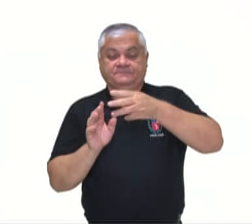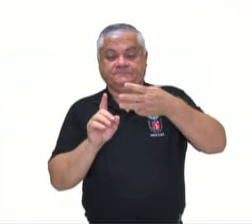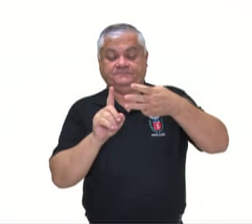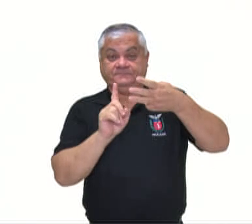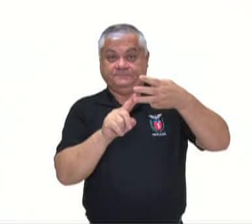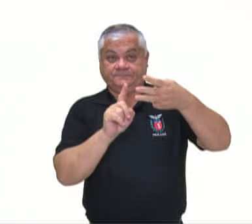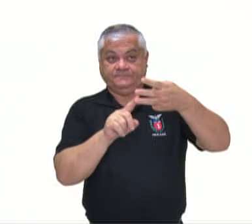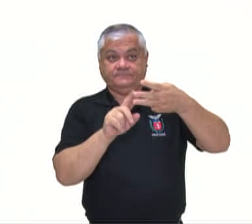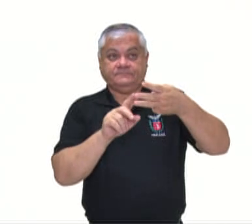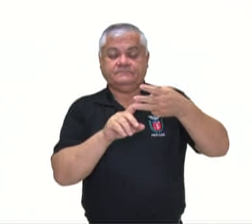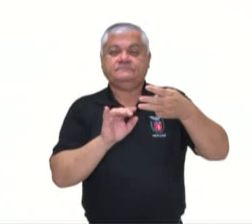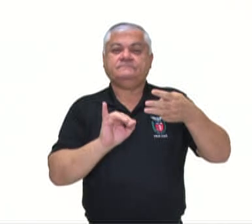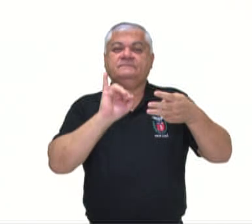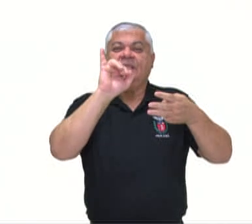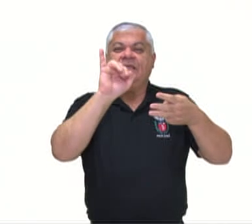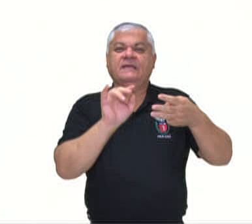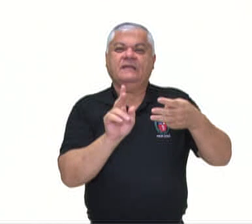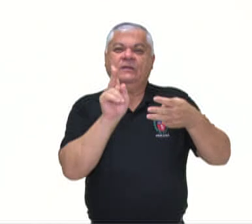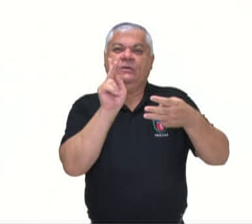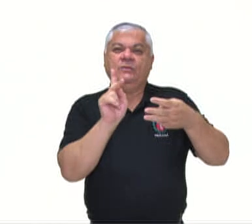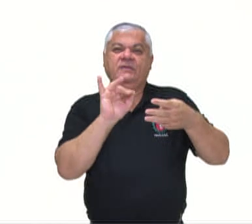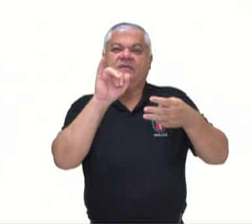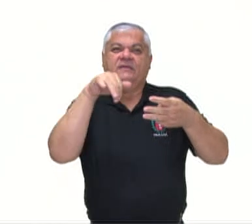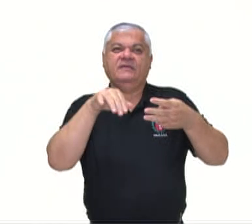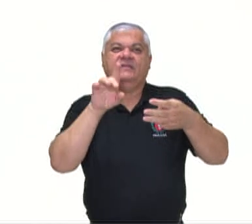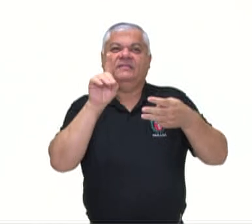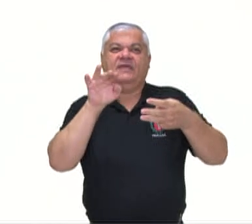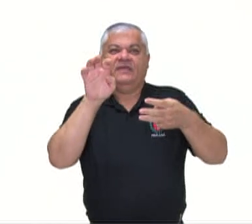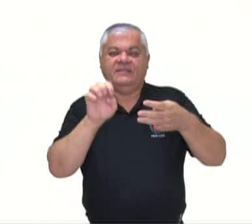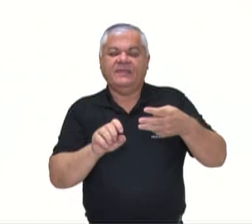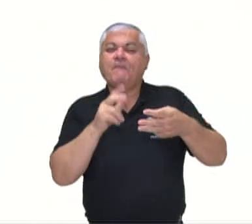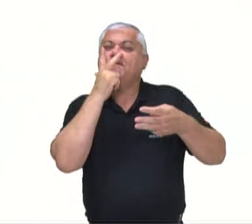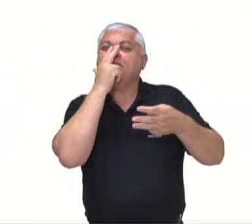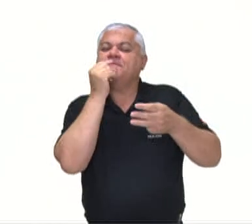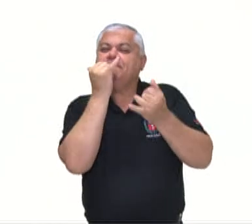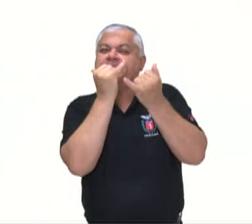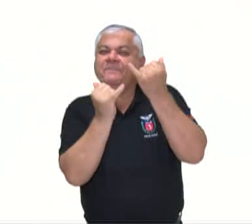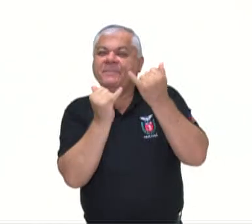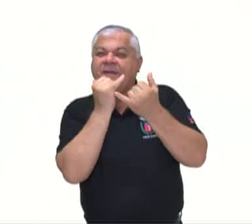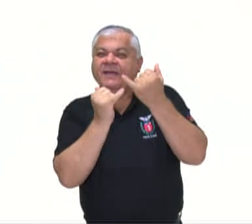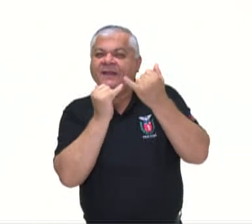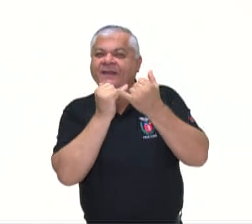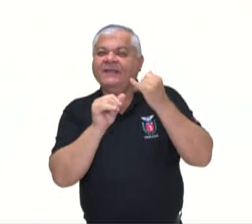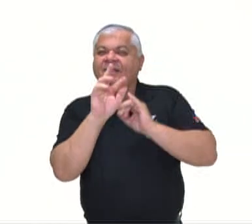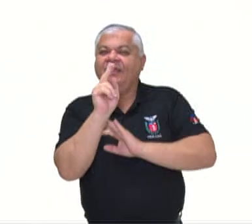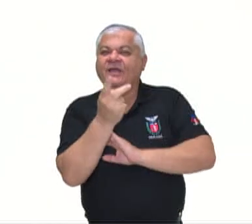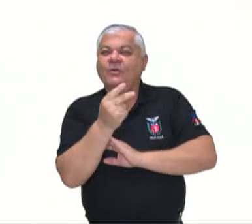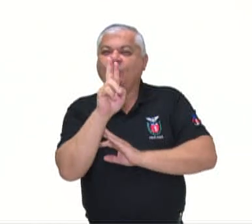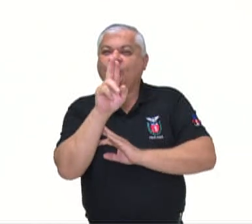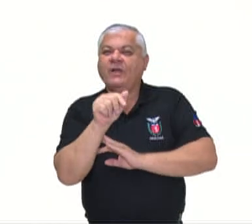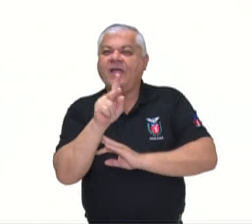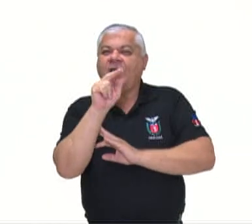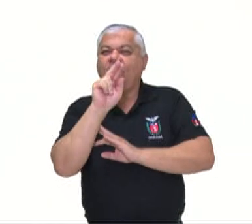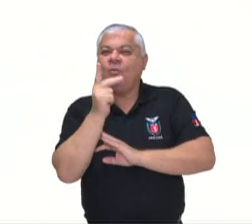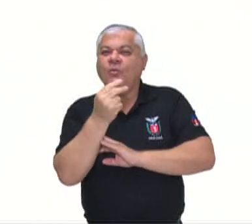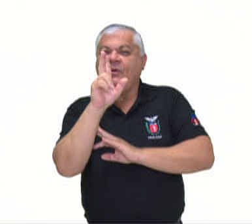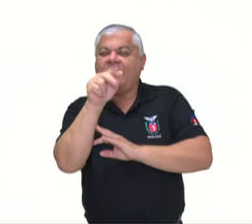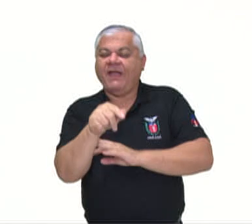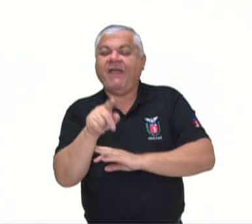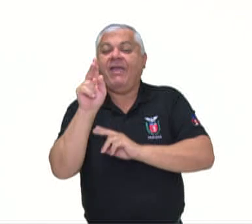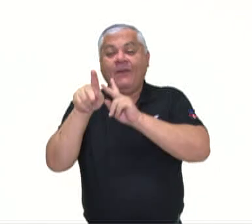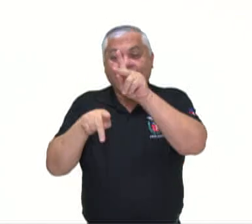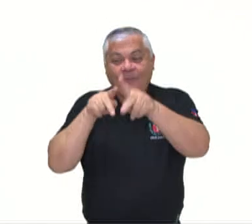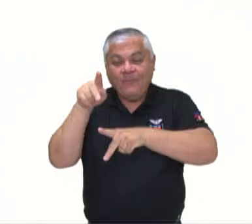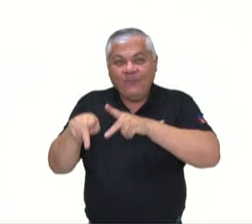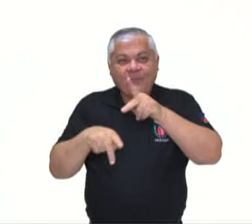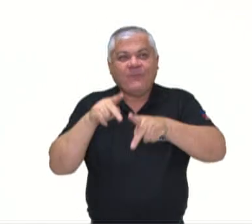O Ikindene é uma variação do uca-uca, é a luta típica do povo Kalapalo, que também vive no